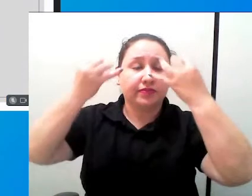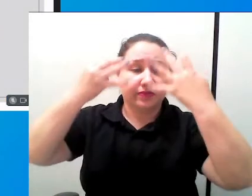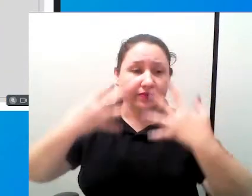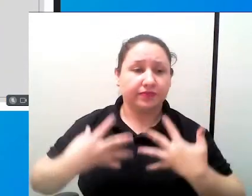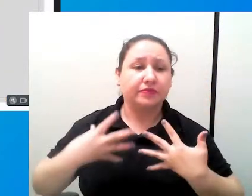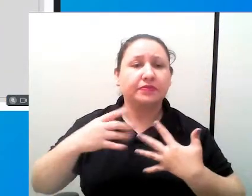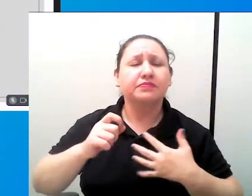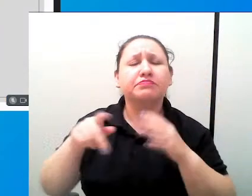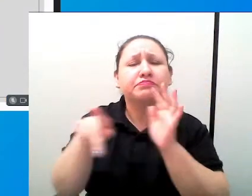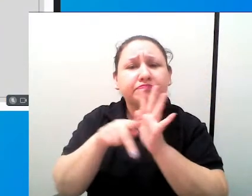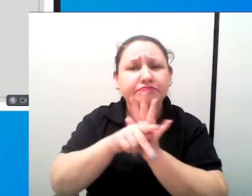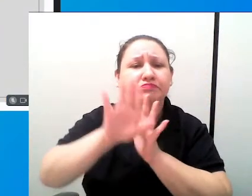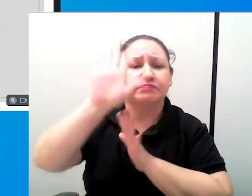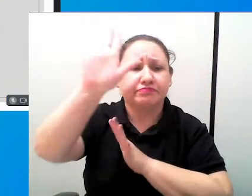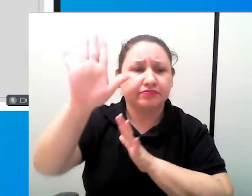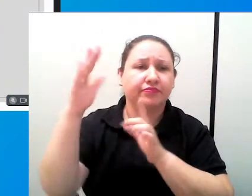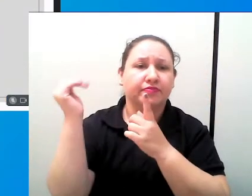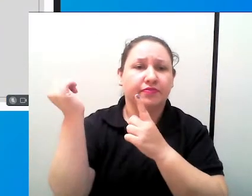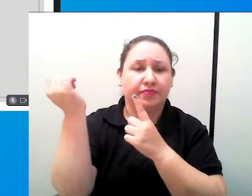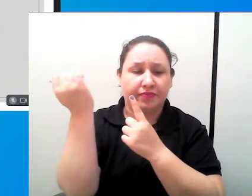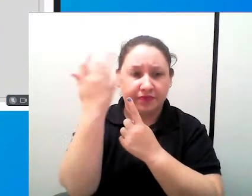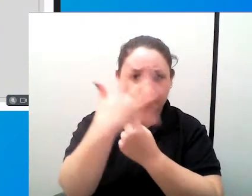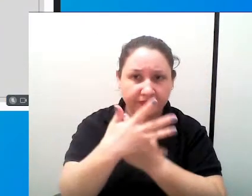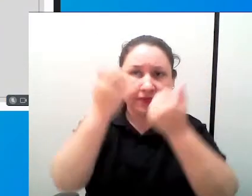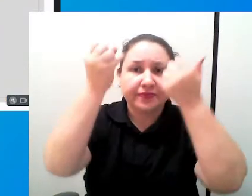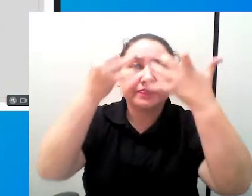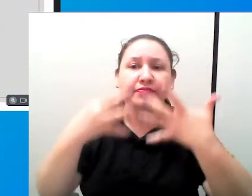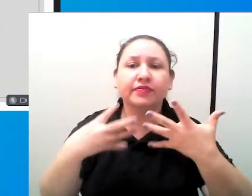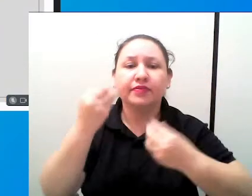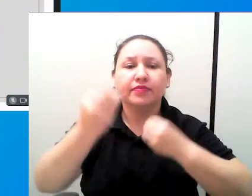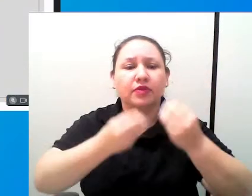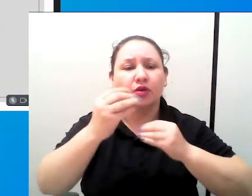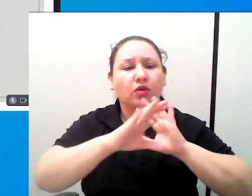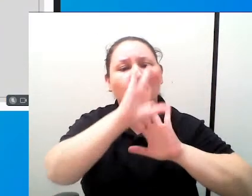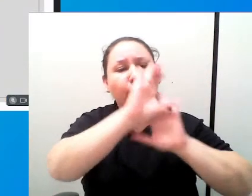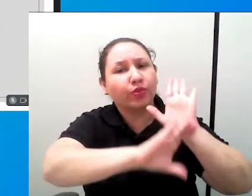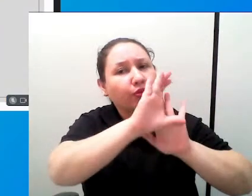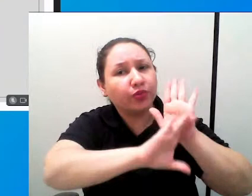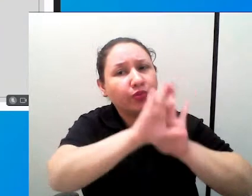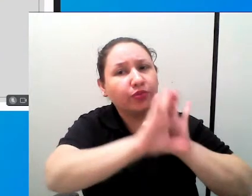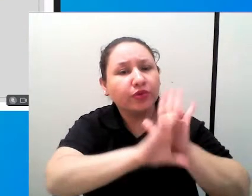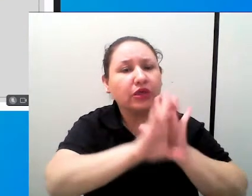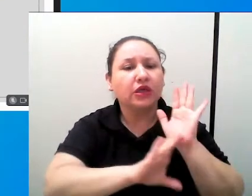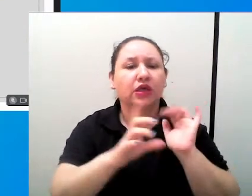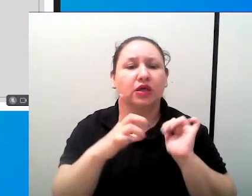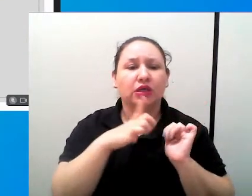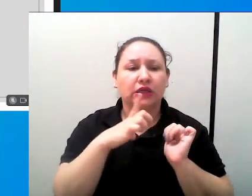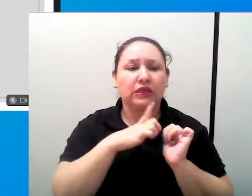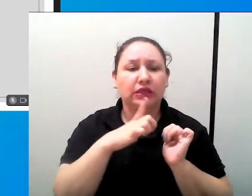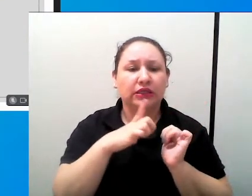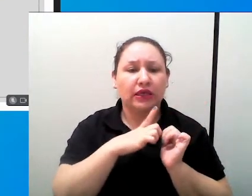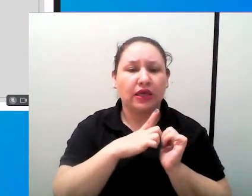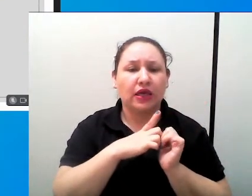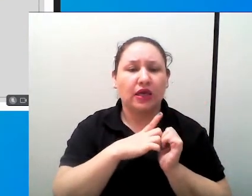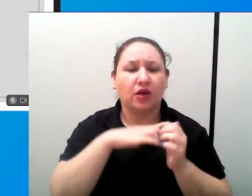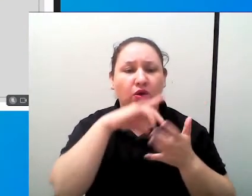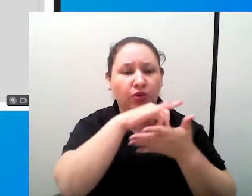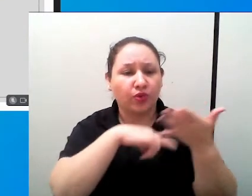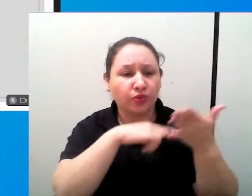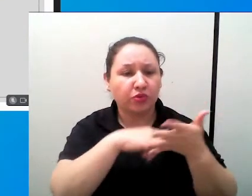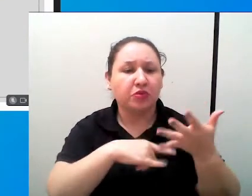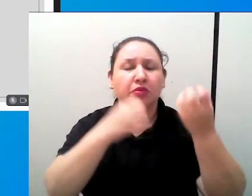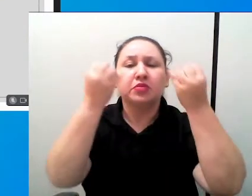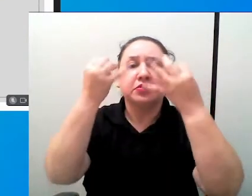Então, de acordo, né, com a regulamentação, como se deu a implementação disso na nossa instituição e quais foram